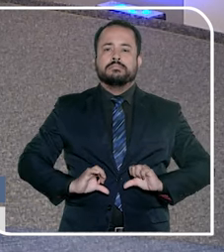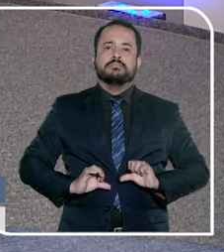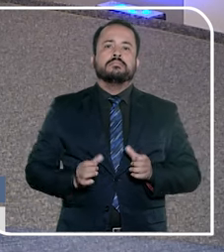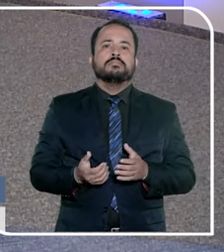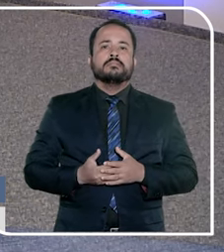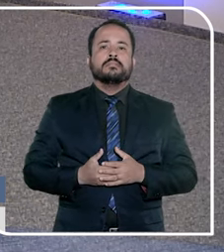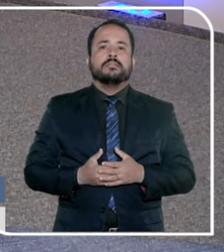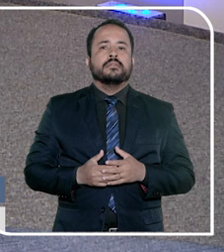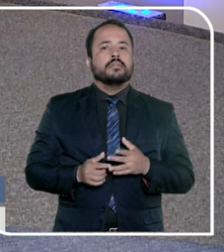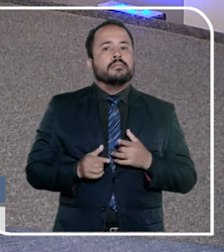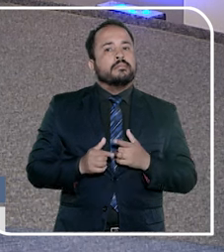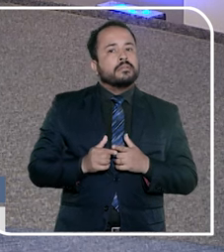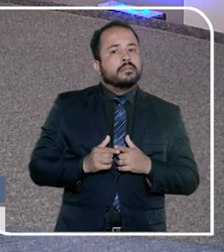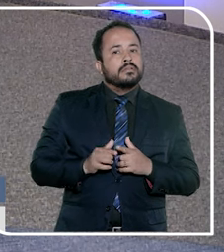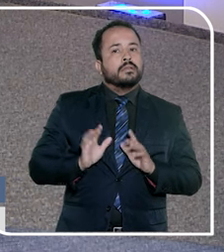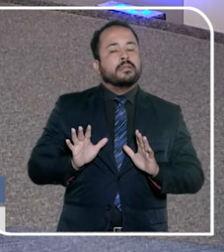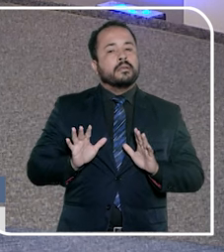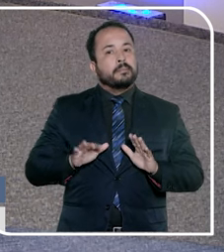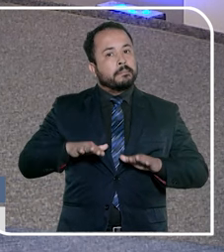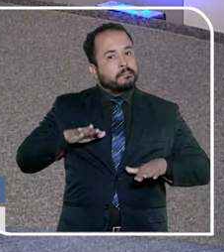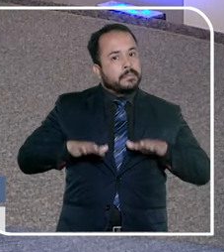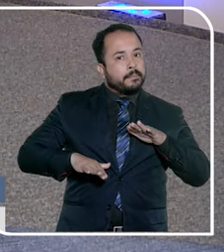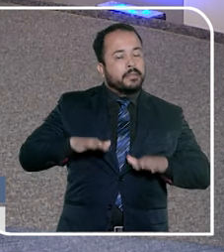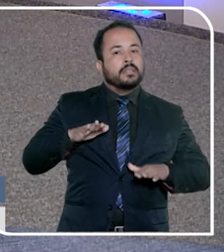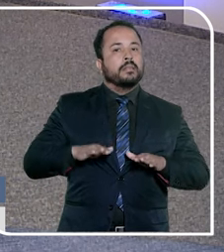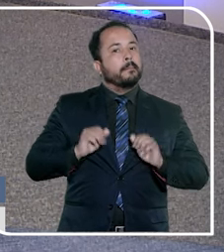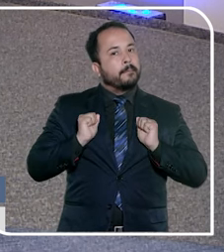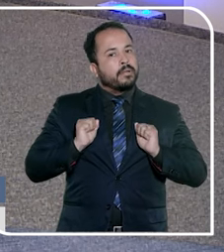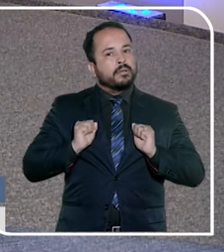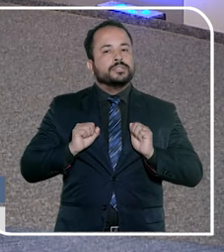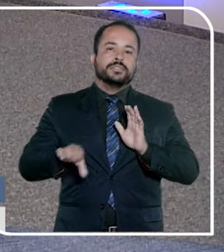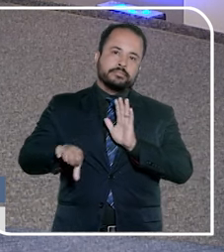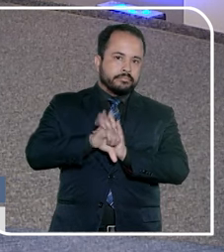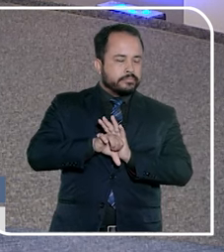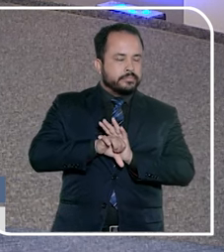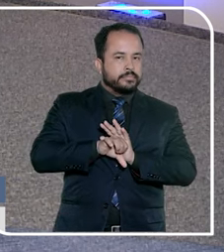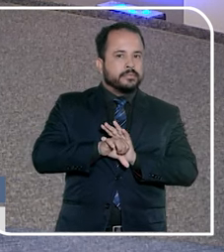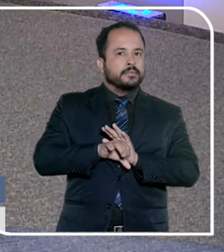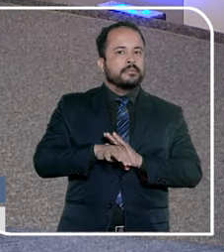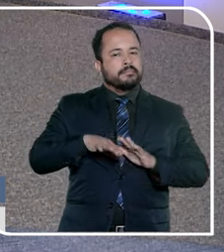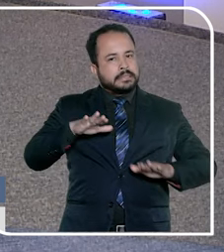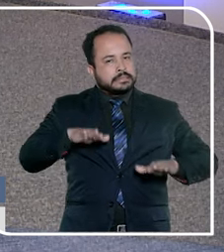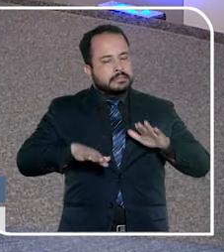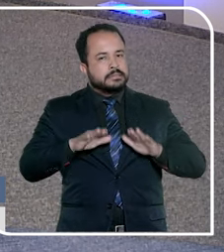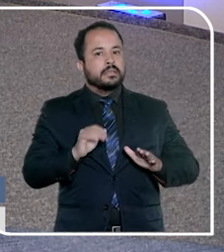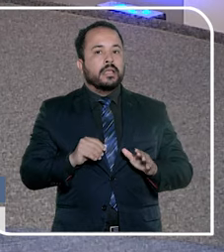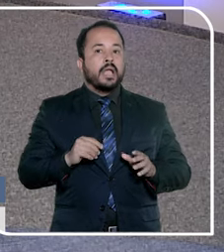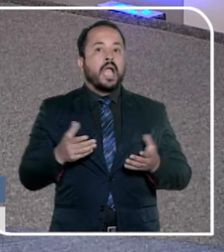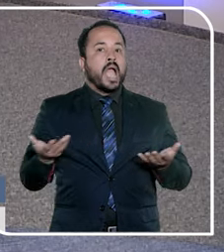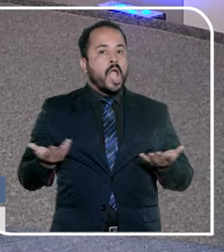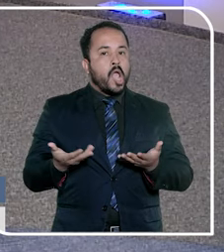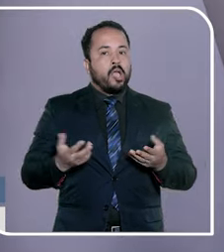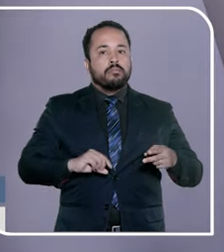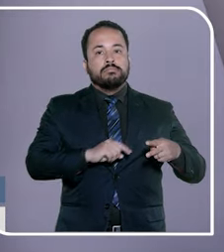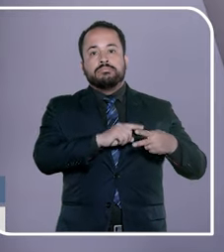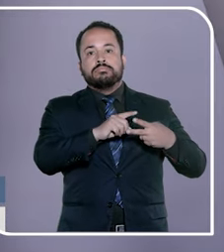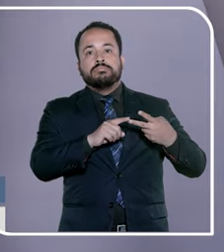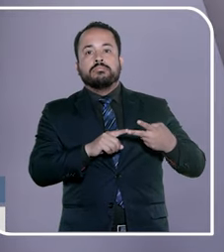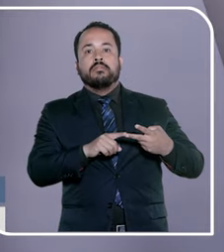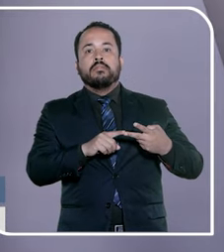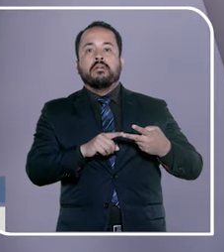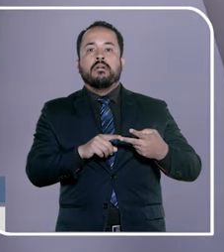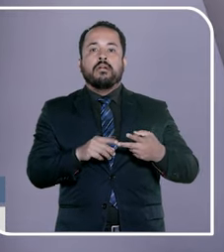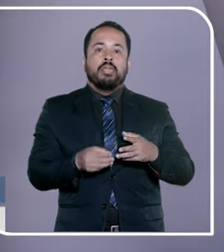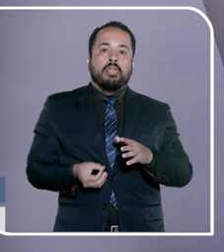circunstâncias poderá bom vamos tocar no ponto agora sobre o contrabando de cigarros esta